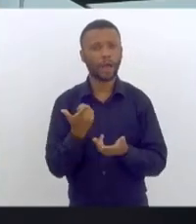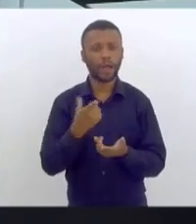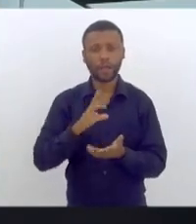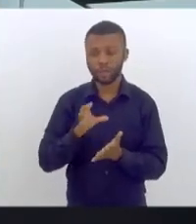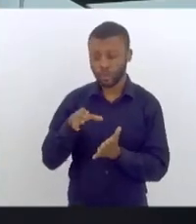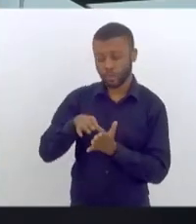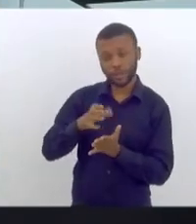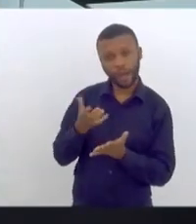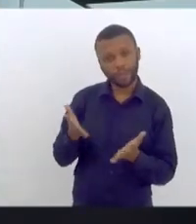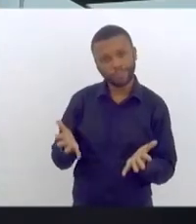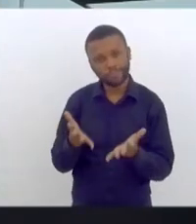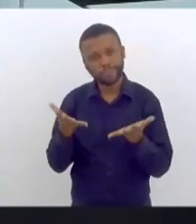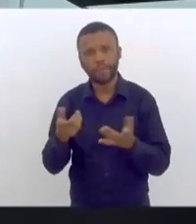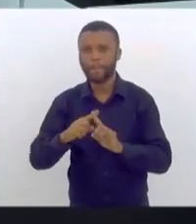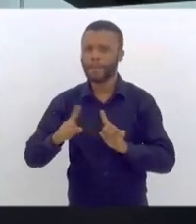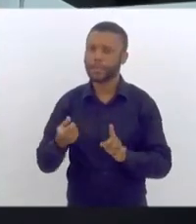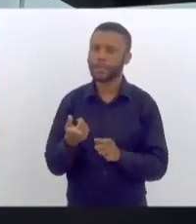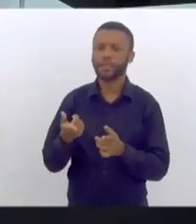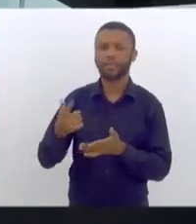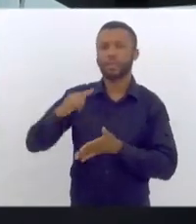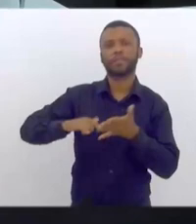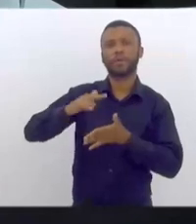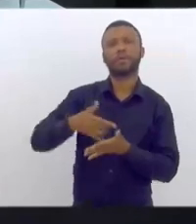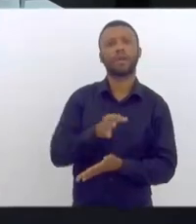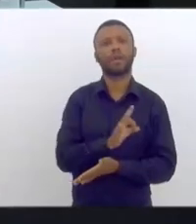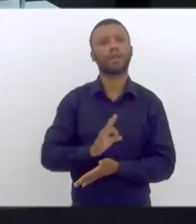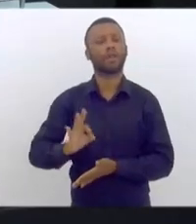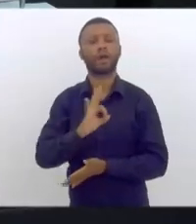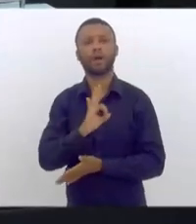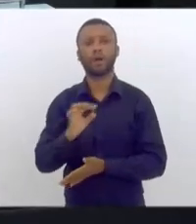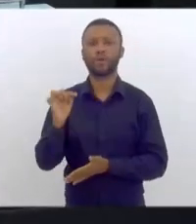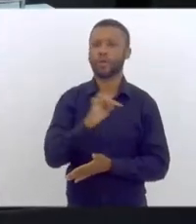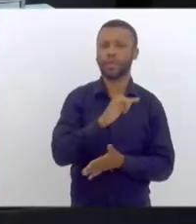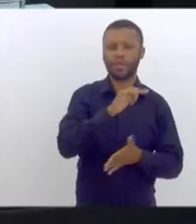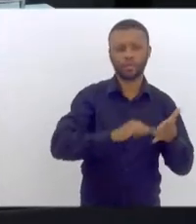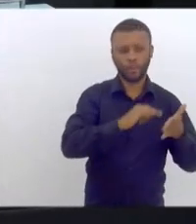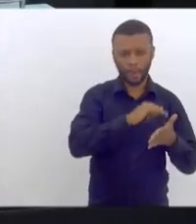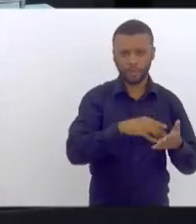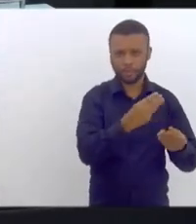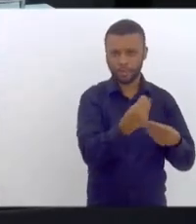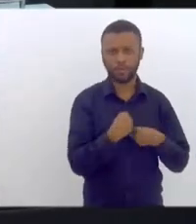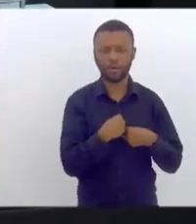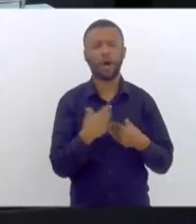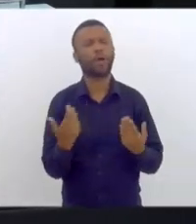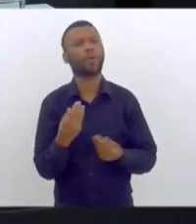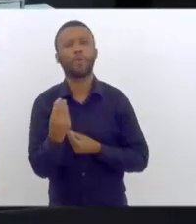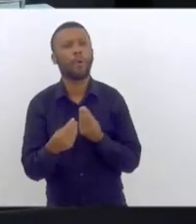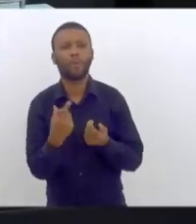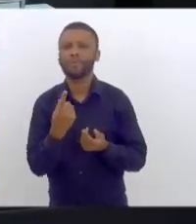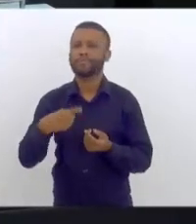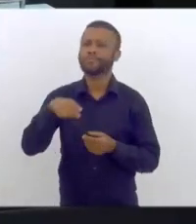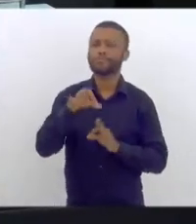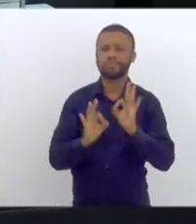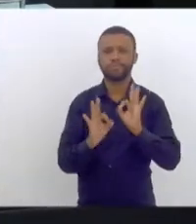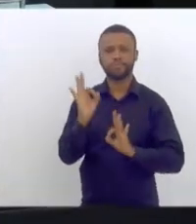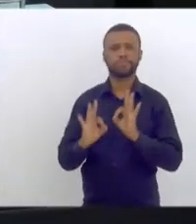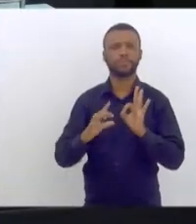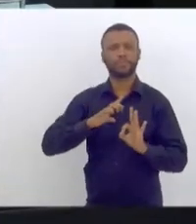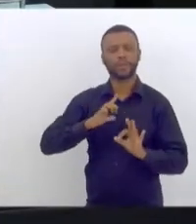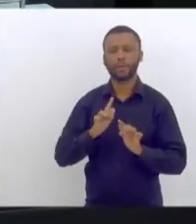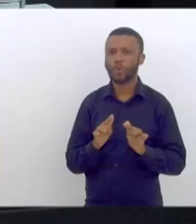quer incentivar mas ele não entregou o documento e o outro entregou o documento e agora como a gente faz tem também toda essa questão